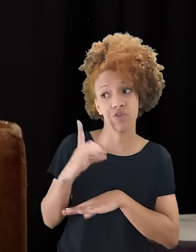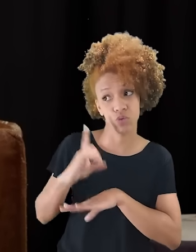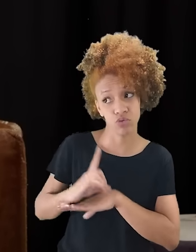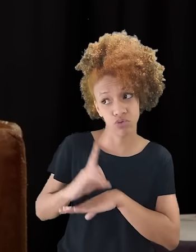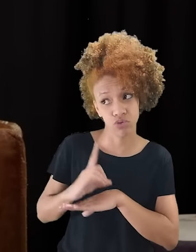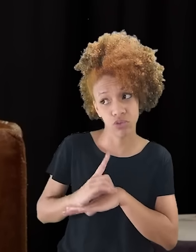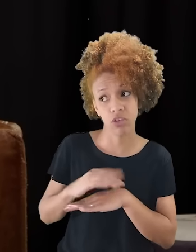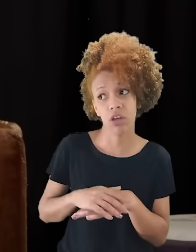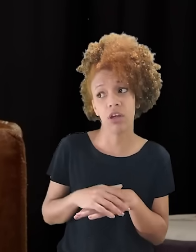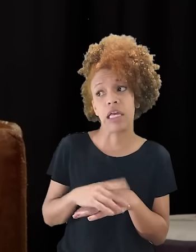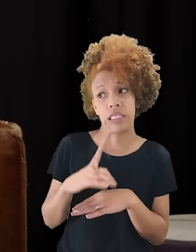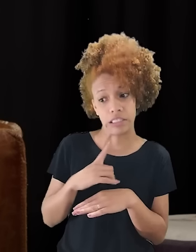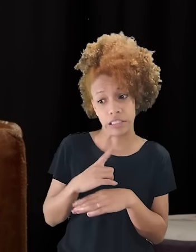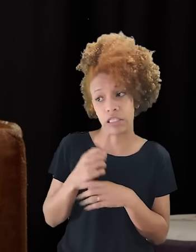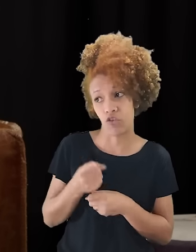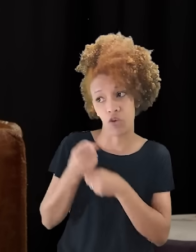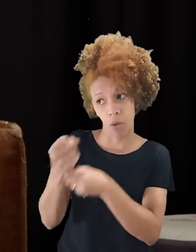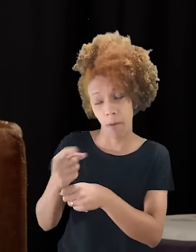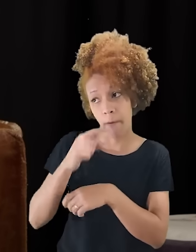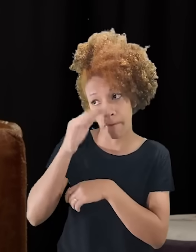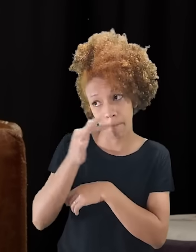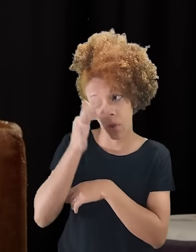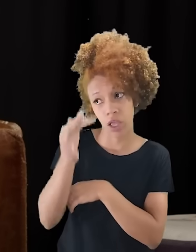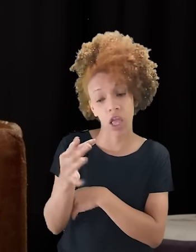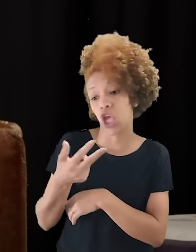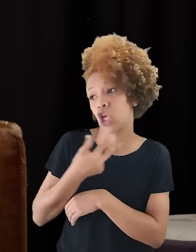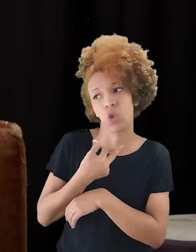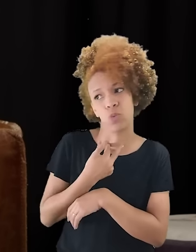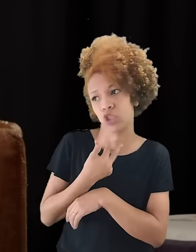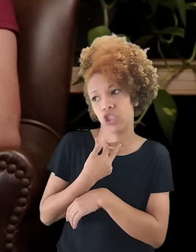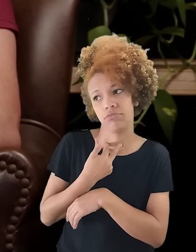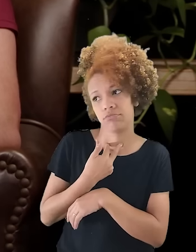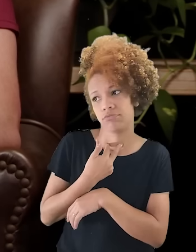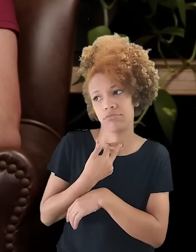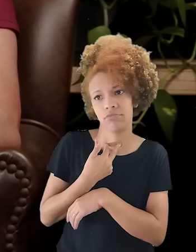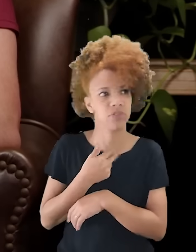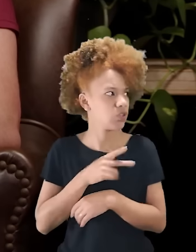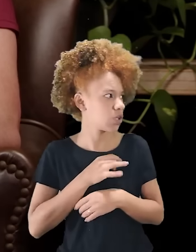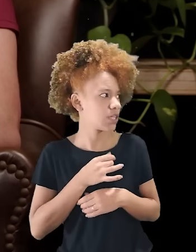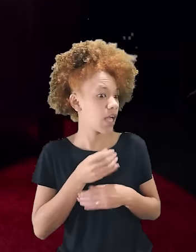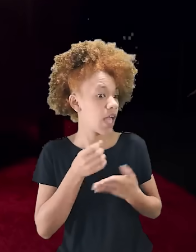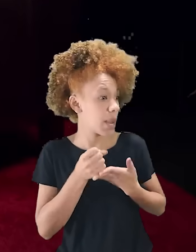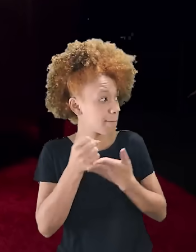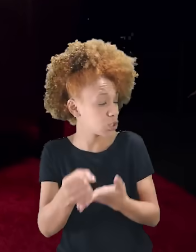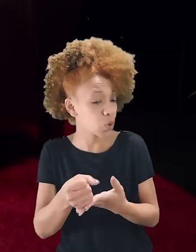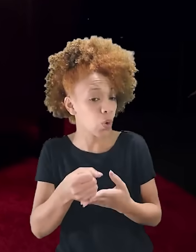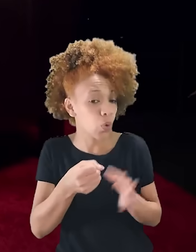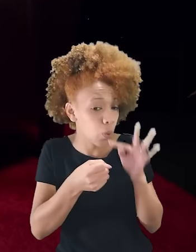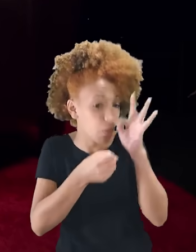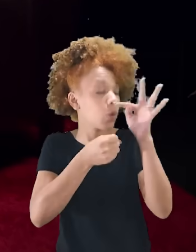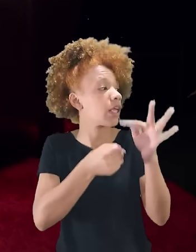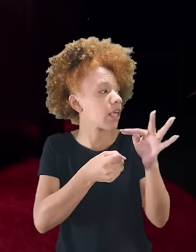diretor da galou que me mandou um buquê lá e eles falaram que não podia Olha mandou umou mandou um buquê e não